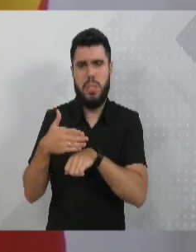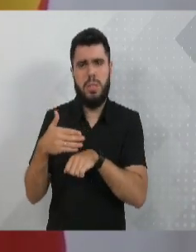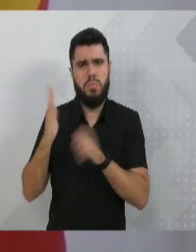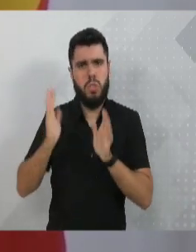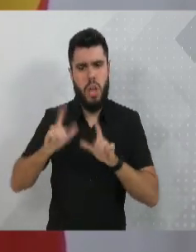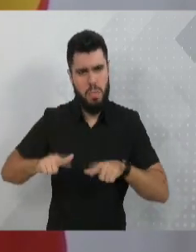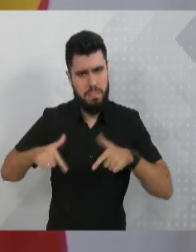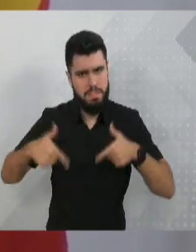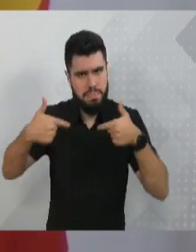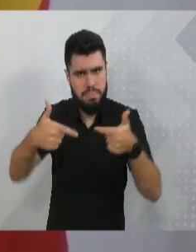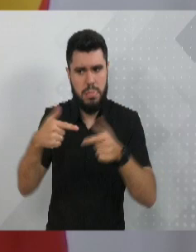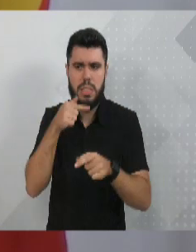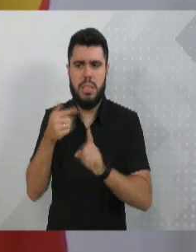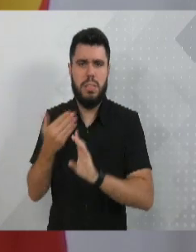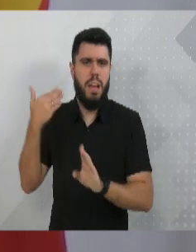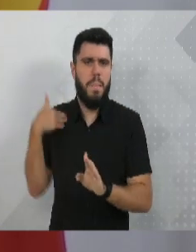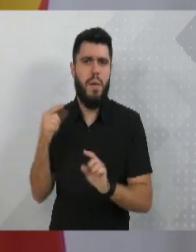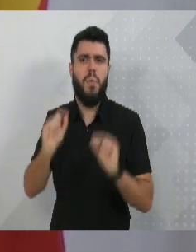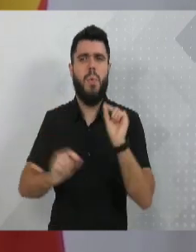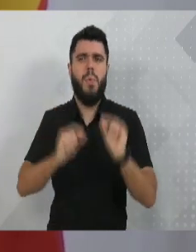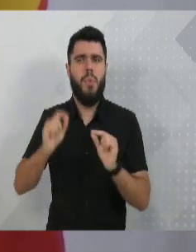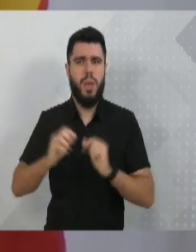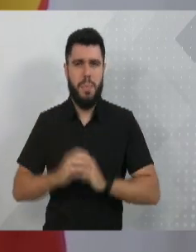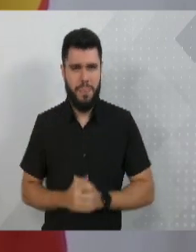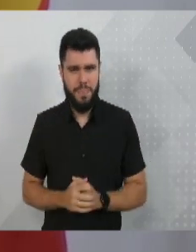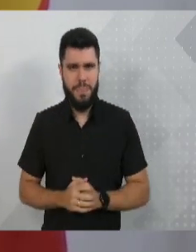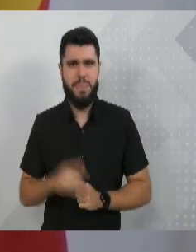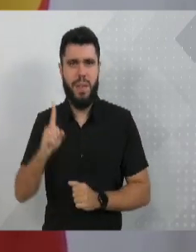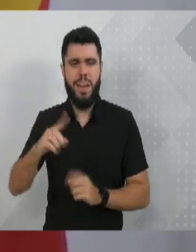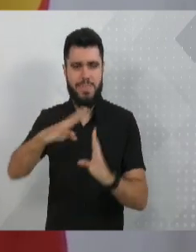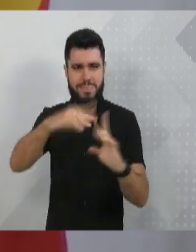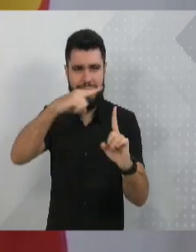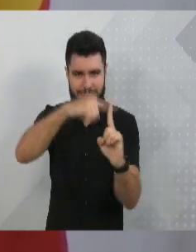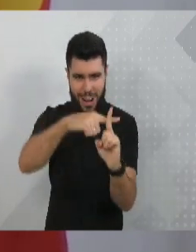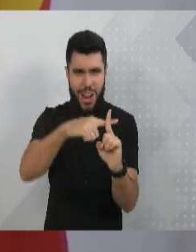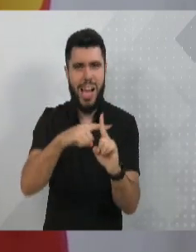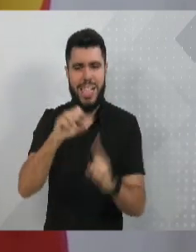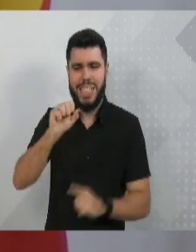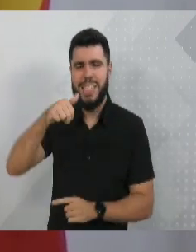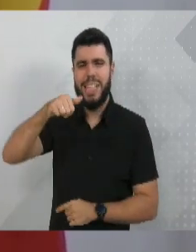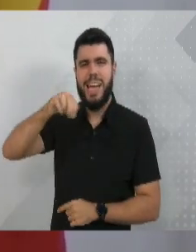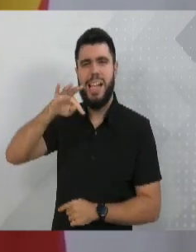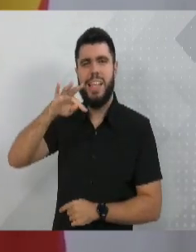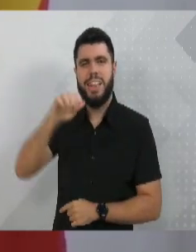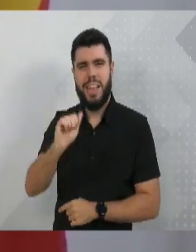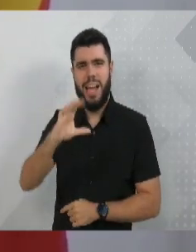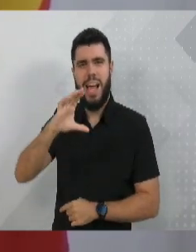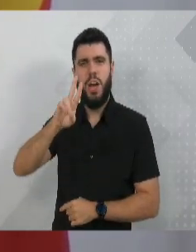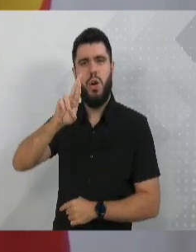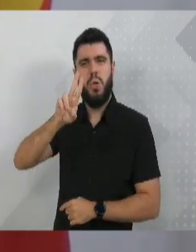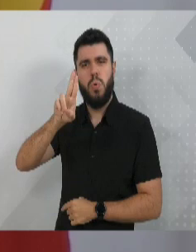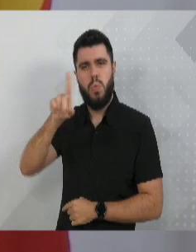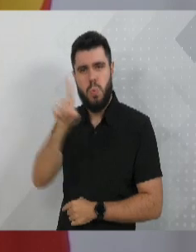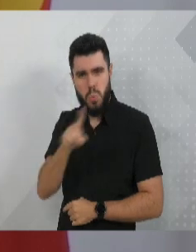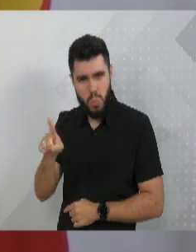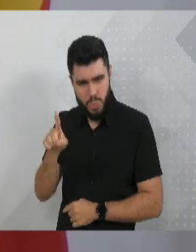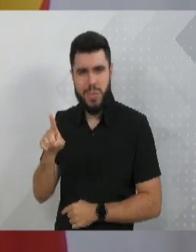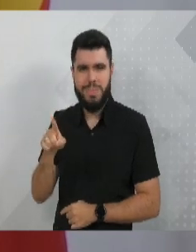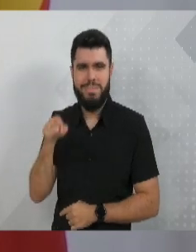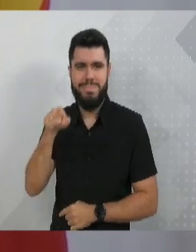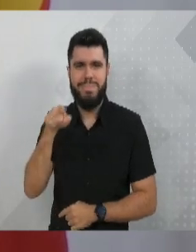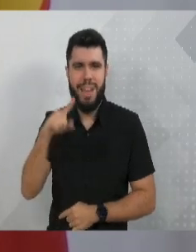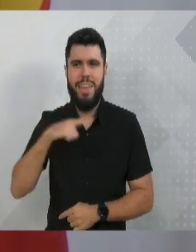última semana aí das atividades da nossa paróquia Santa Cruz, onde lá teve o tema as talhas e